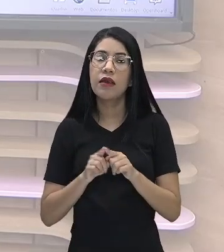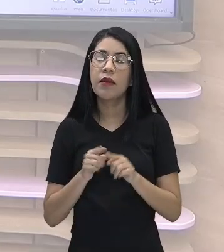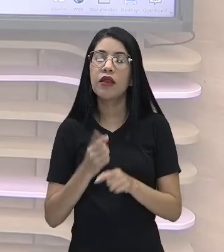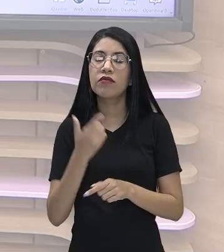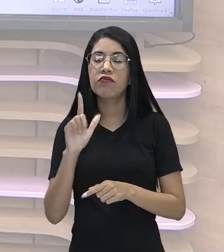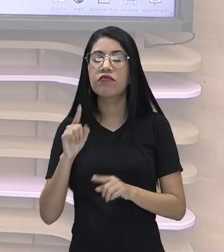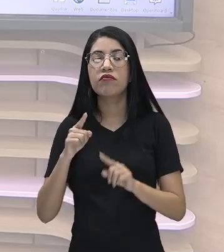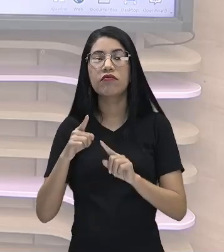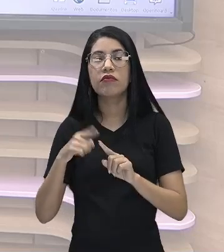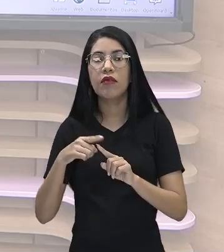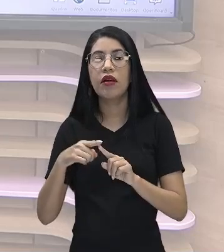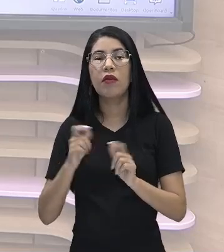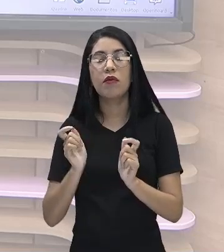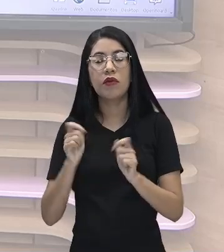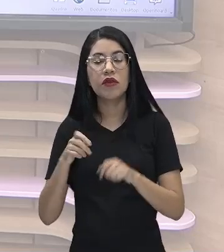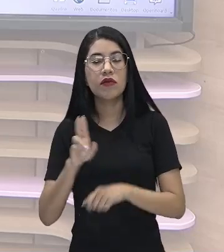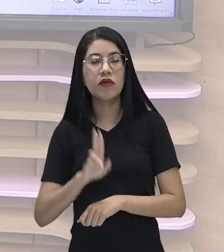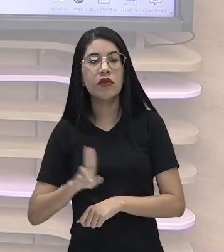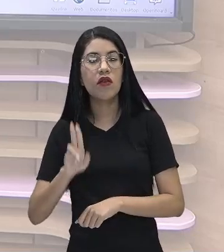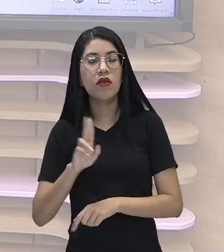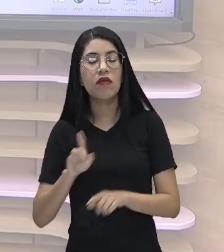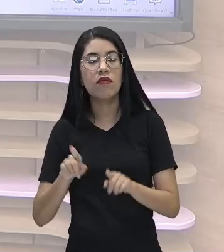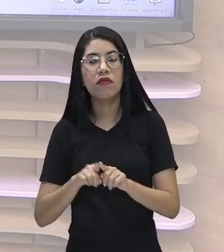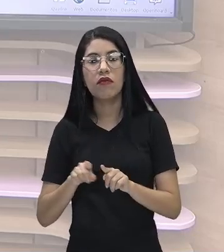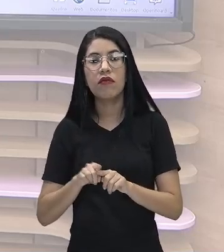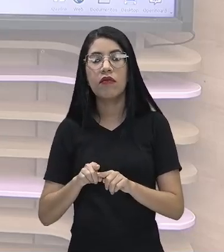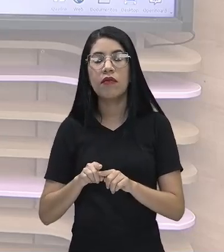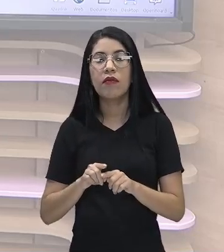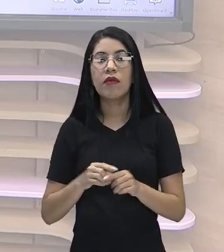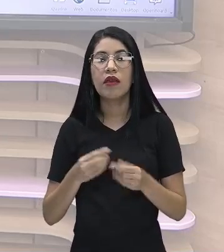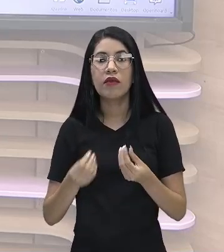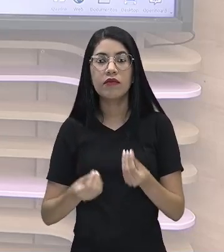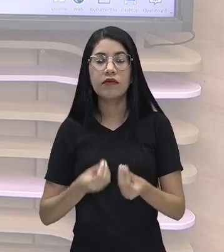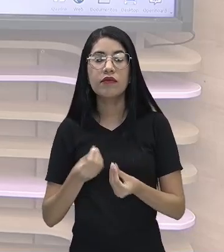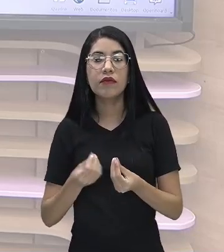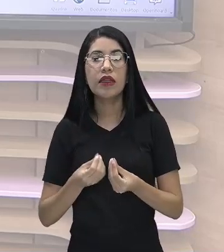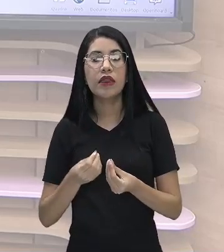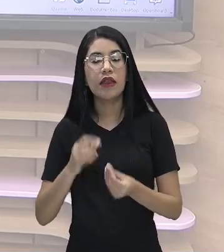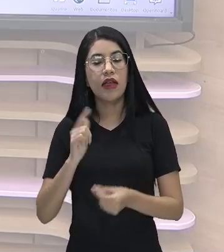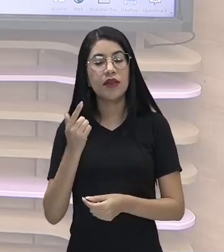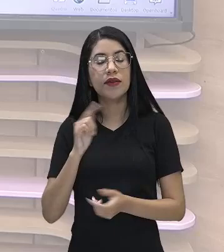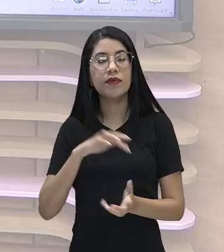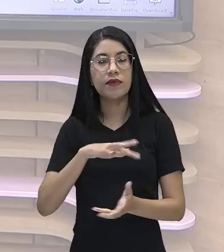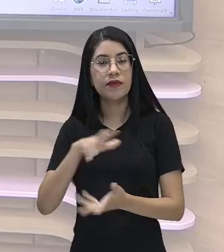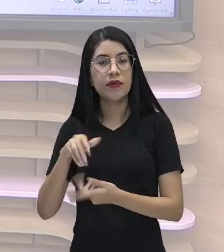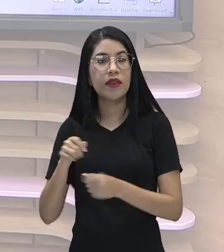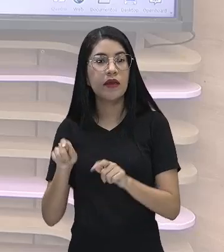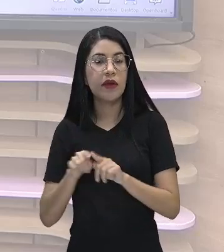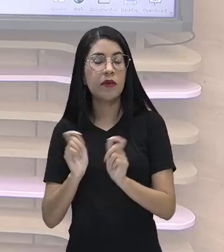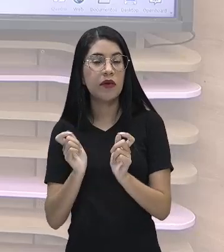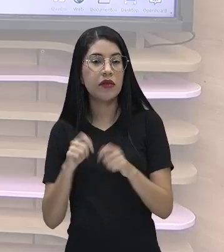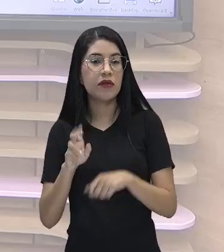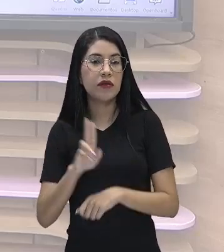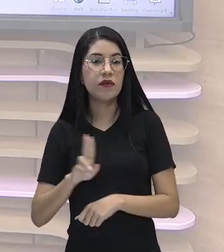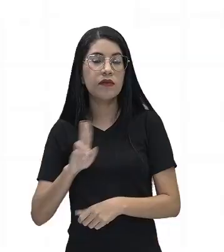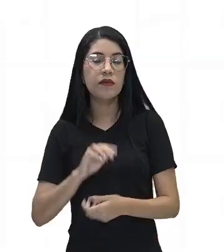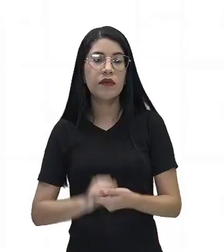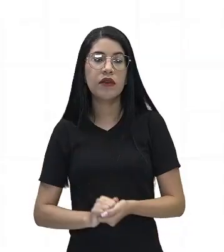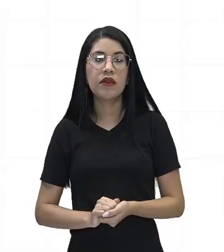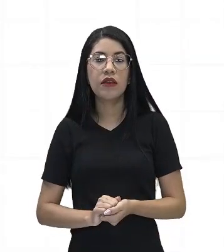de gráficos aí que podem ser bastante utilizados pela geografia. O outro tipo é o gráfico